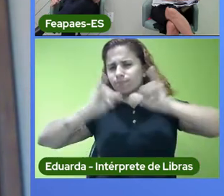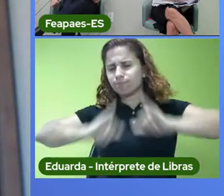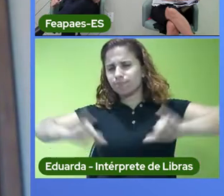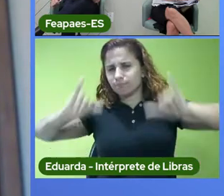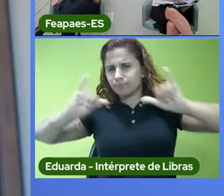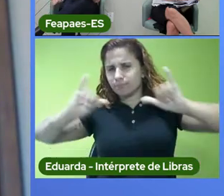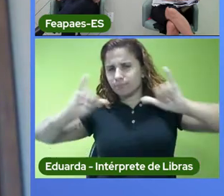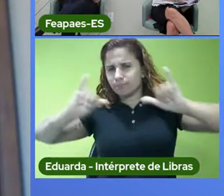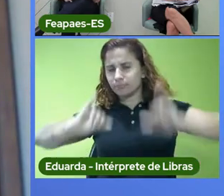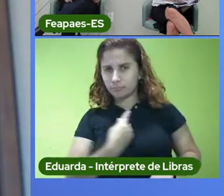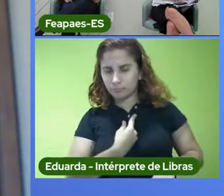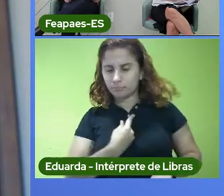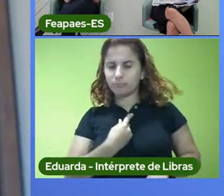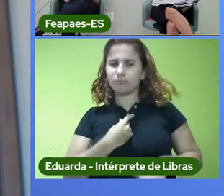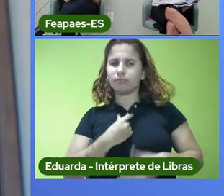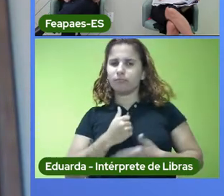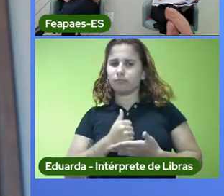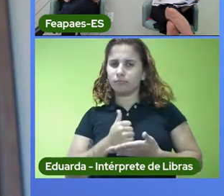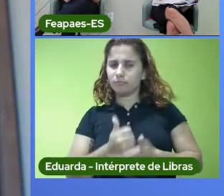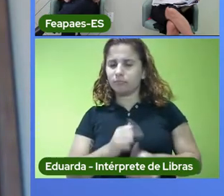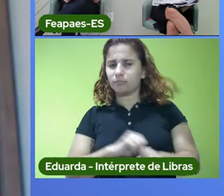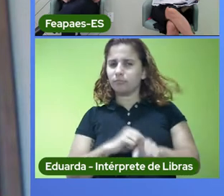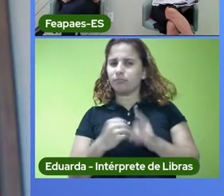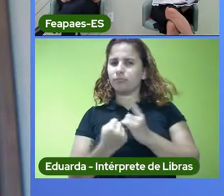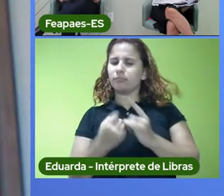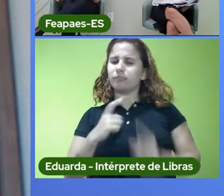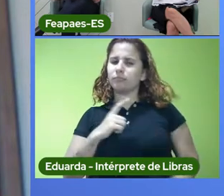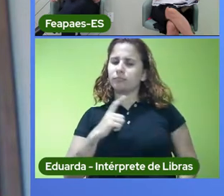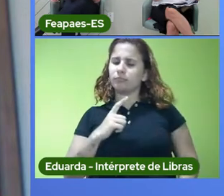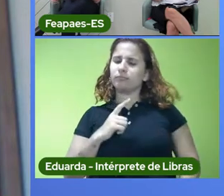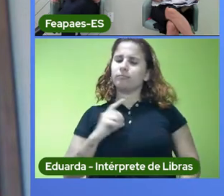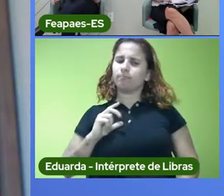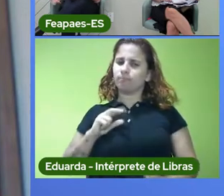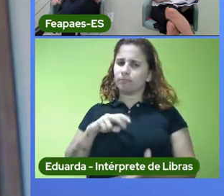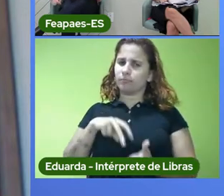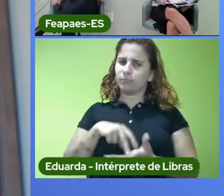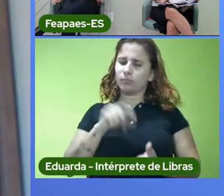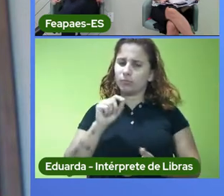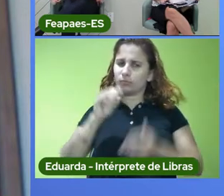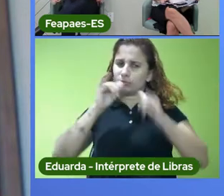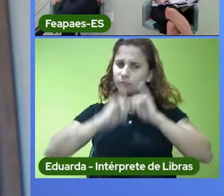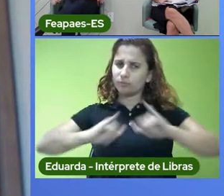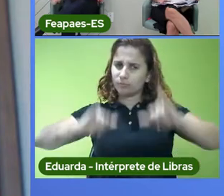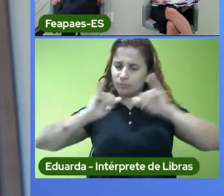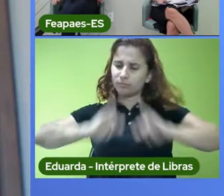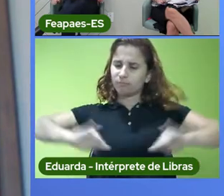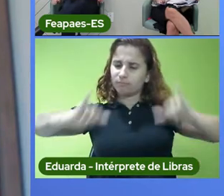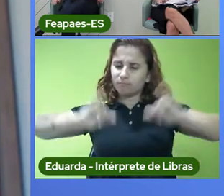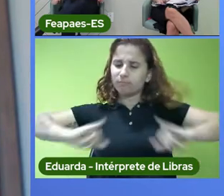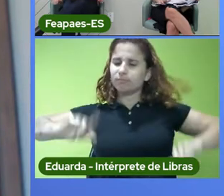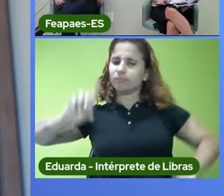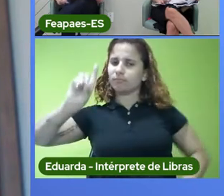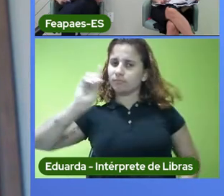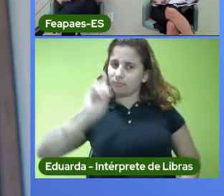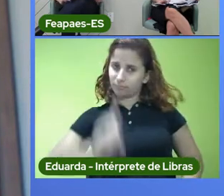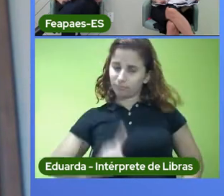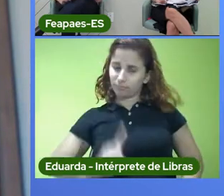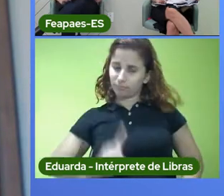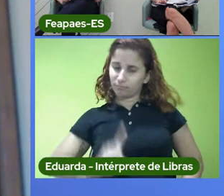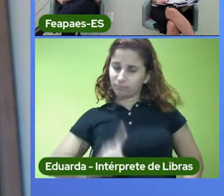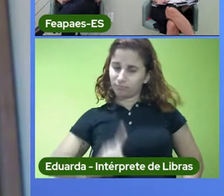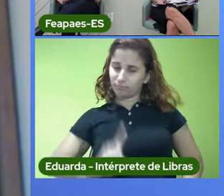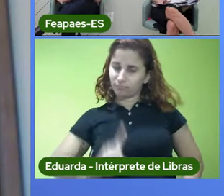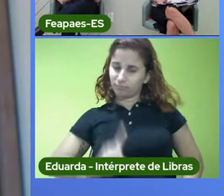essa frente, né? Essa perspectiva aí da socialização das informações, dos direitos sociais, das políticas a que as pessoas têm